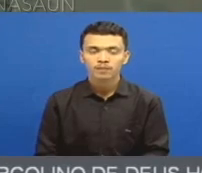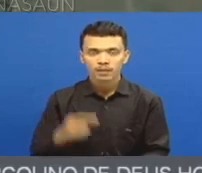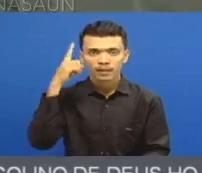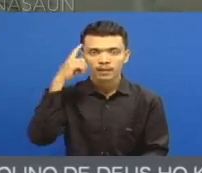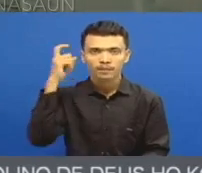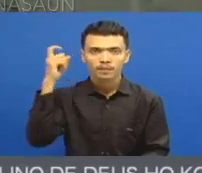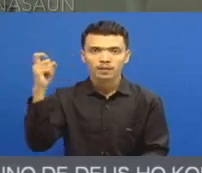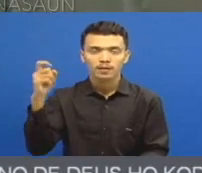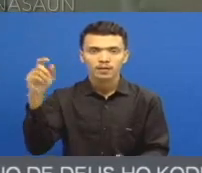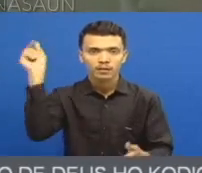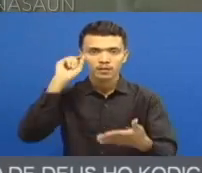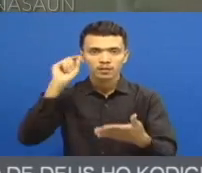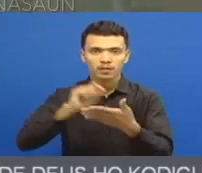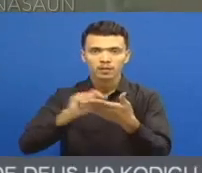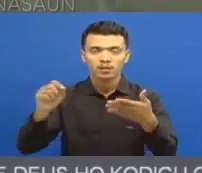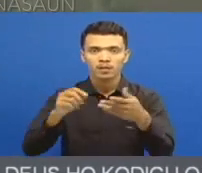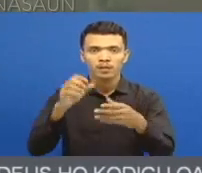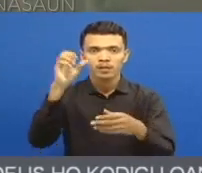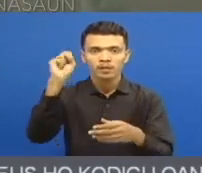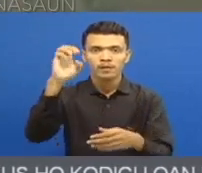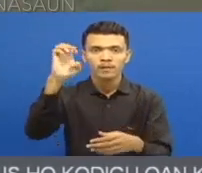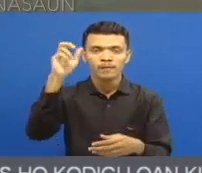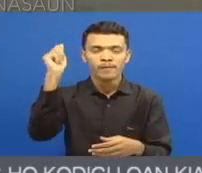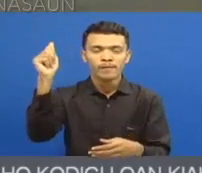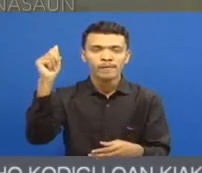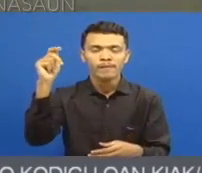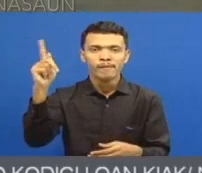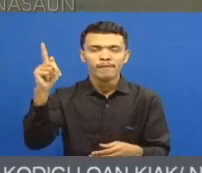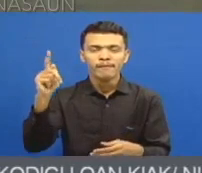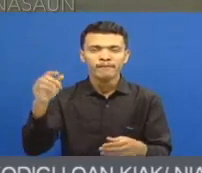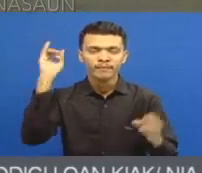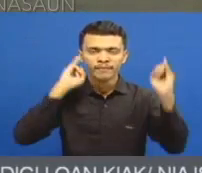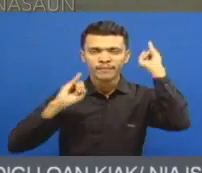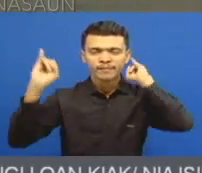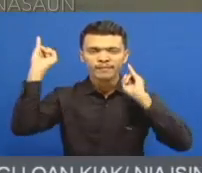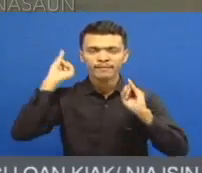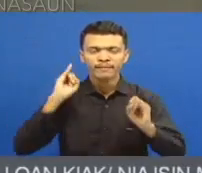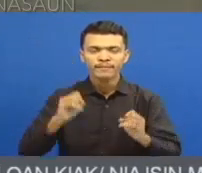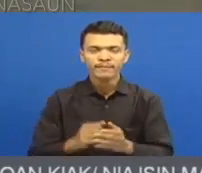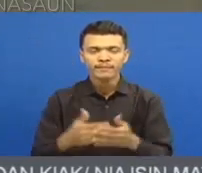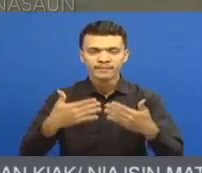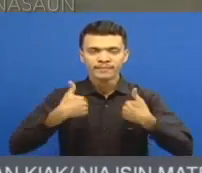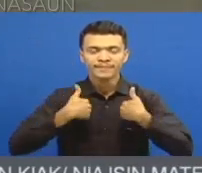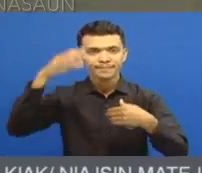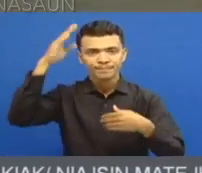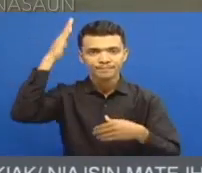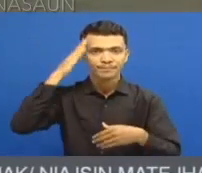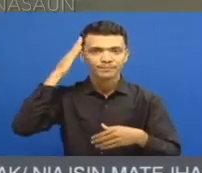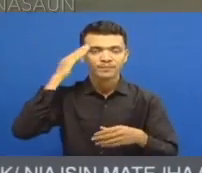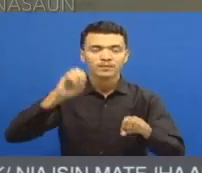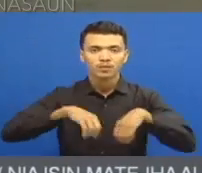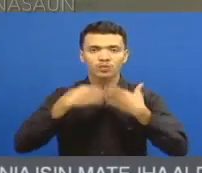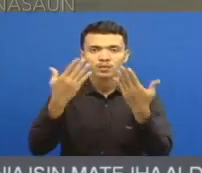Também a Secretaria de Estado do Ambiente, através do Centro de Educação e Informação Ambiental, e a Noenido Insato envolve